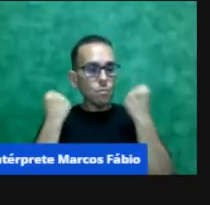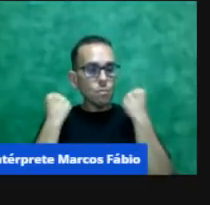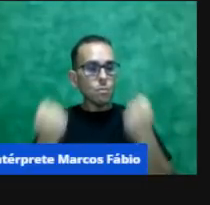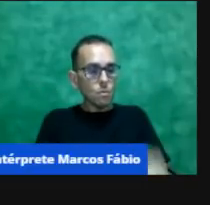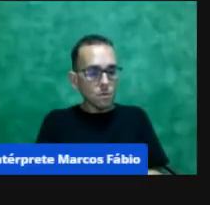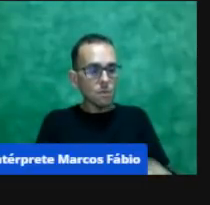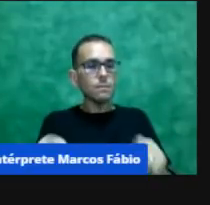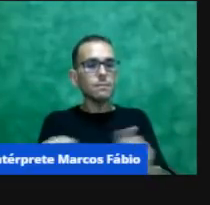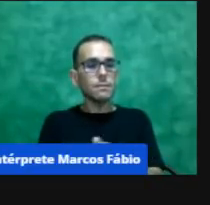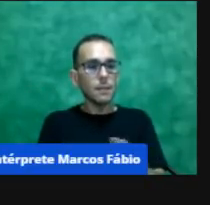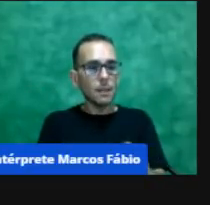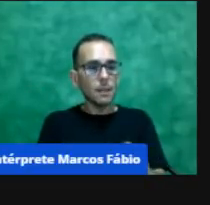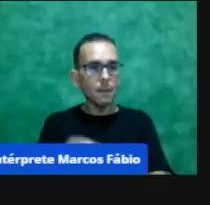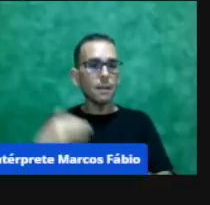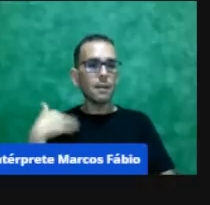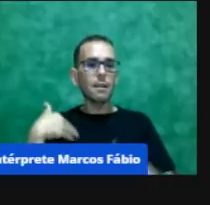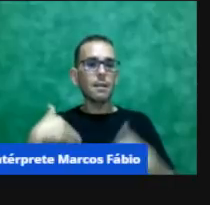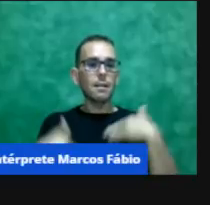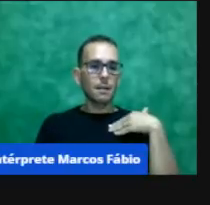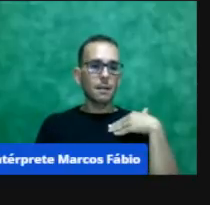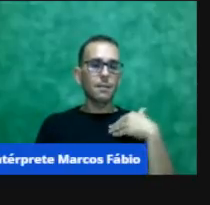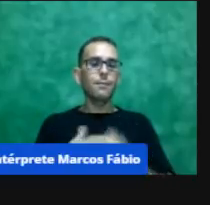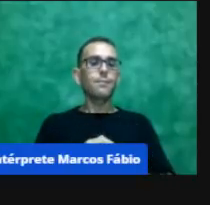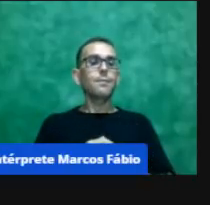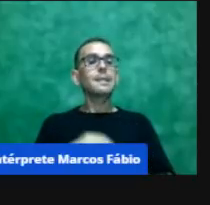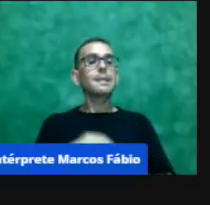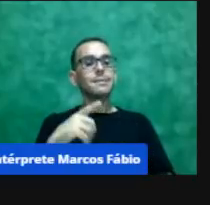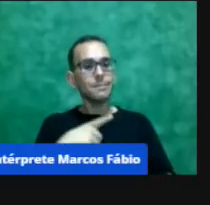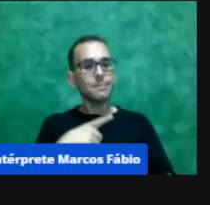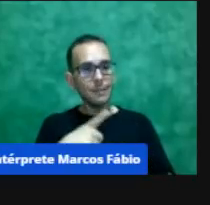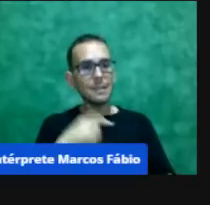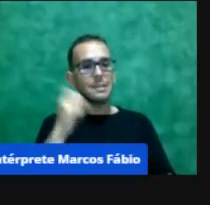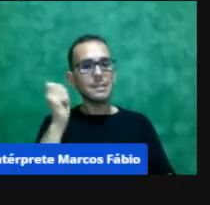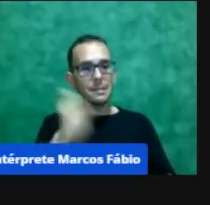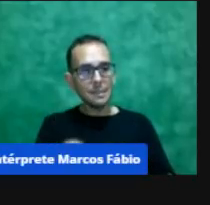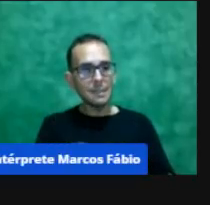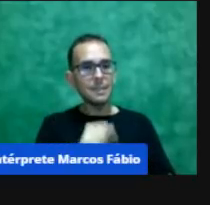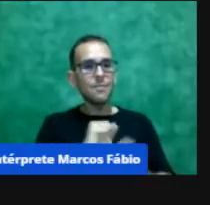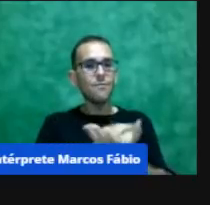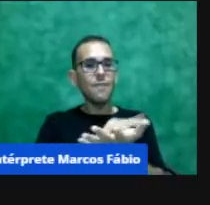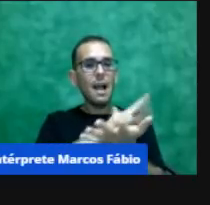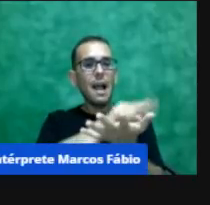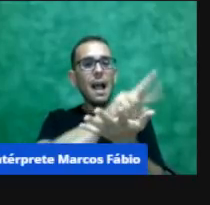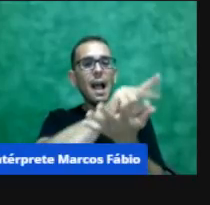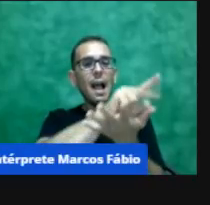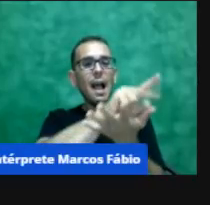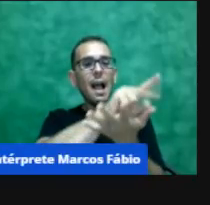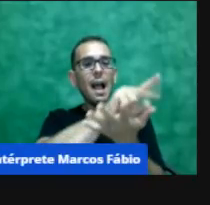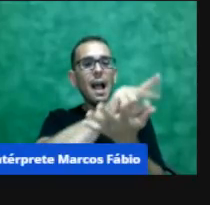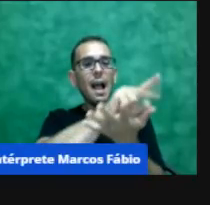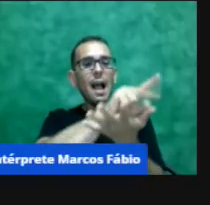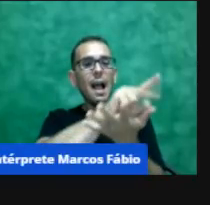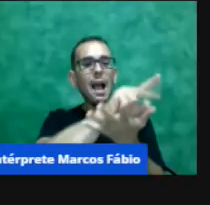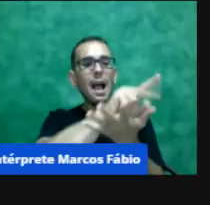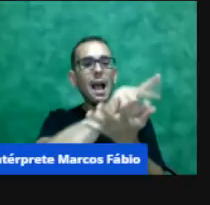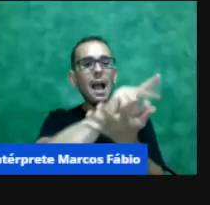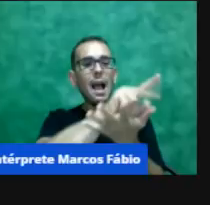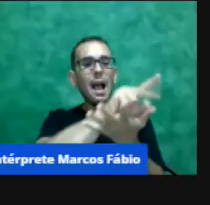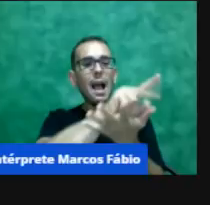de condicionamento físico, enfim, são várias situações em que pode ser